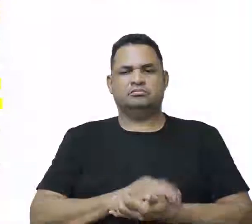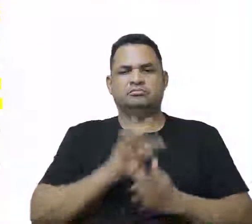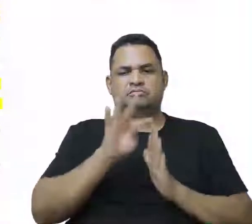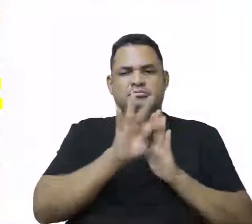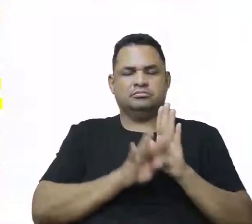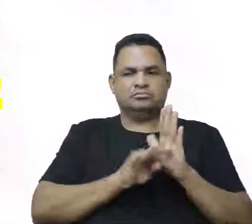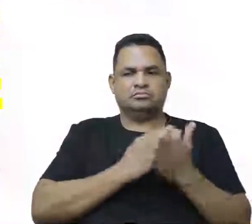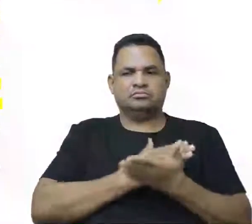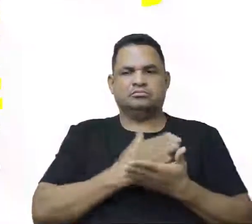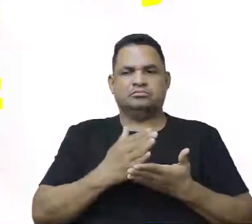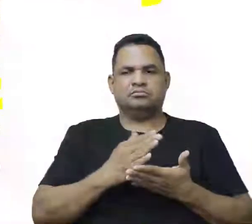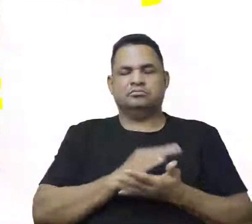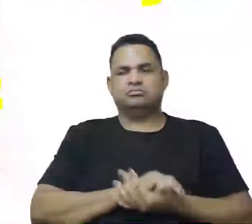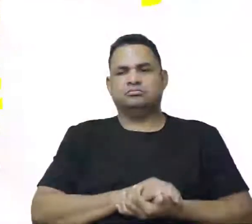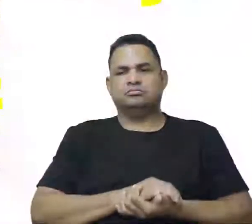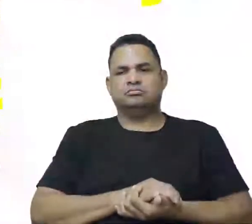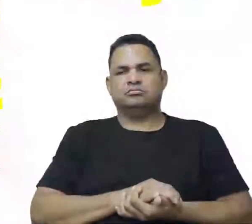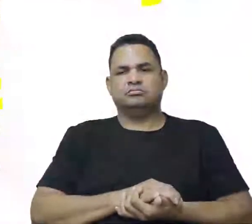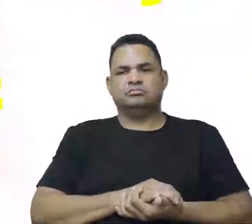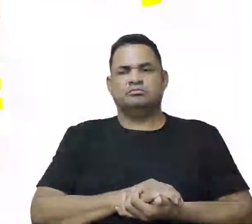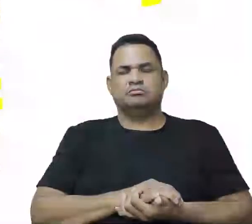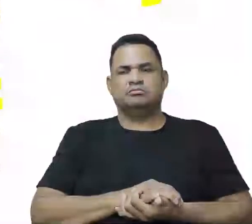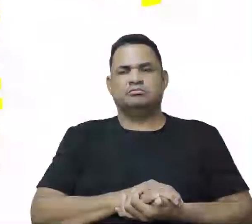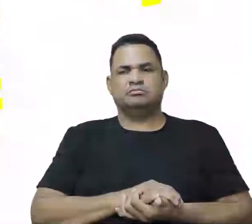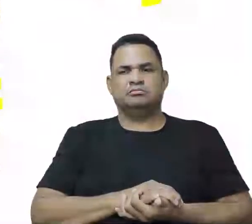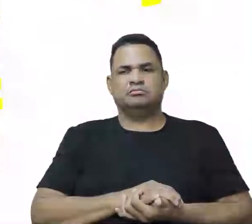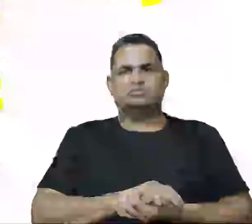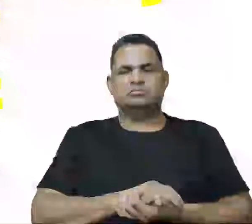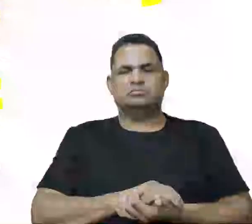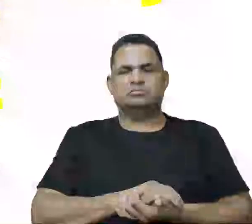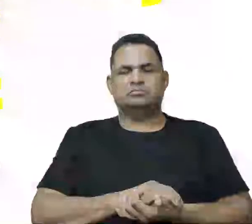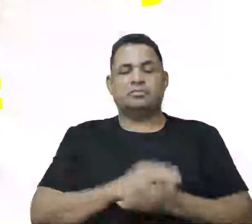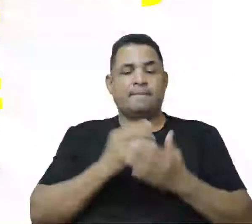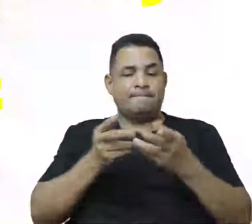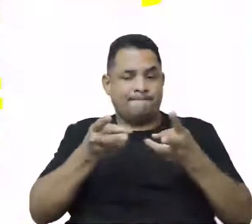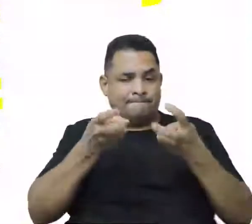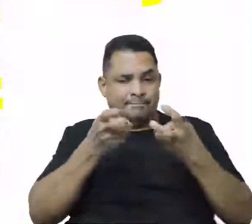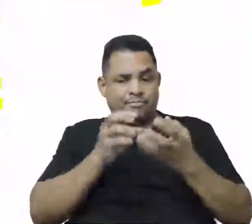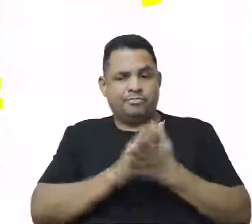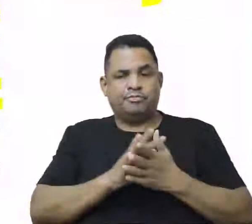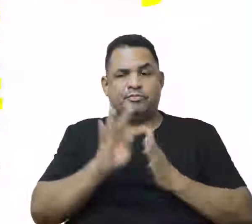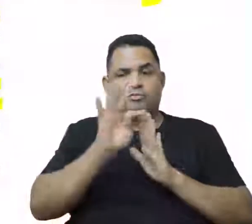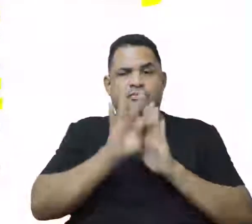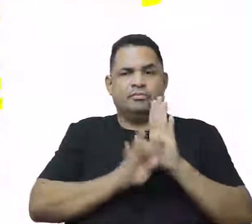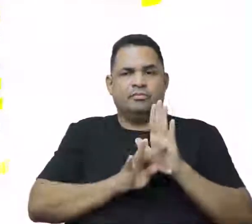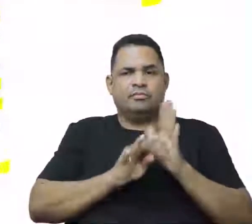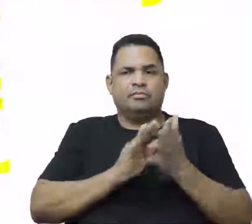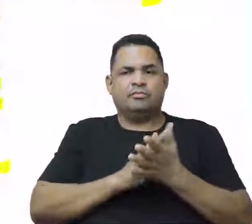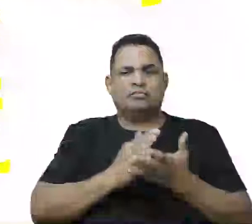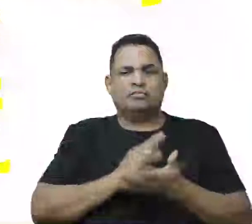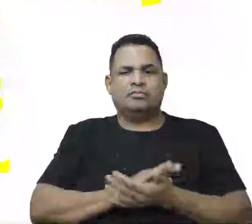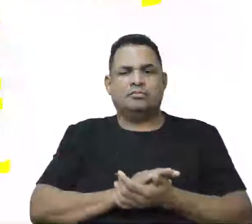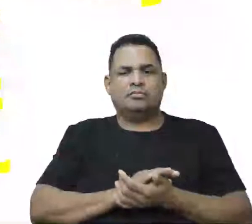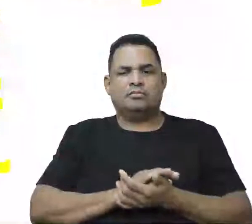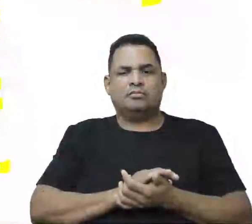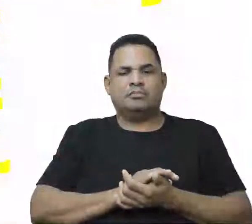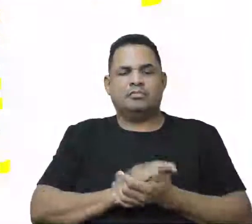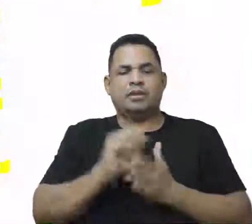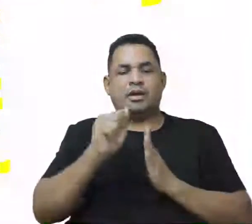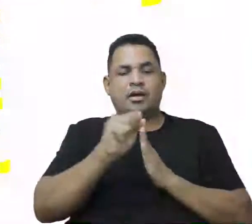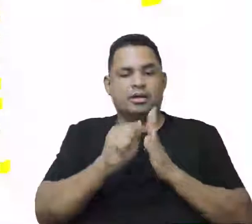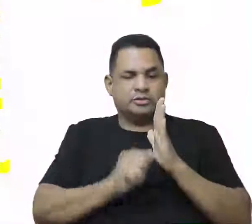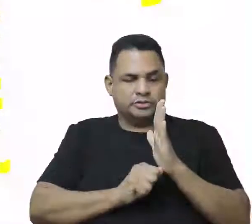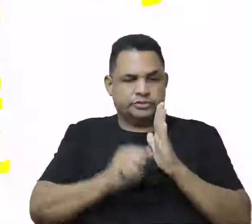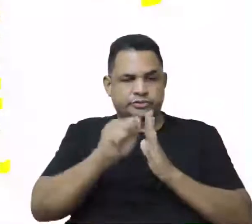texto inicial. A professora Iris já fez a leitura. Percebam que é um texto que vem aqui de artigo. É uma